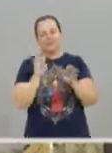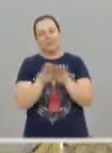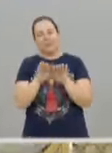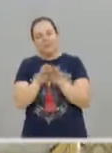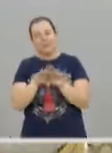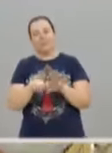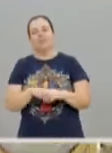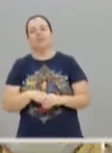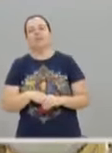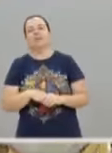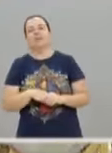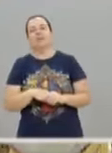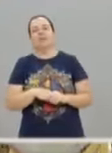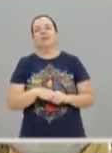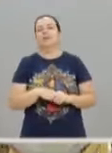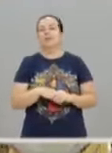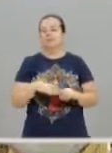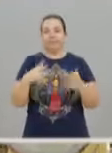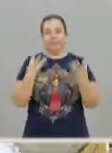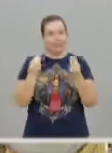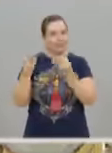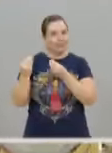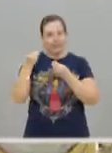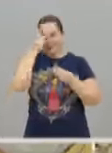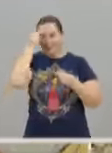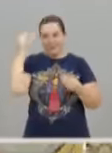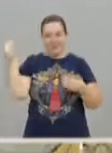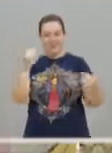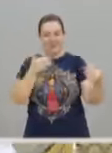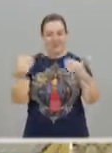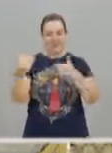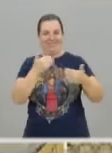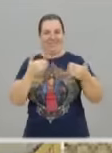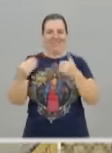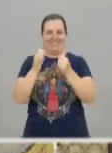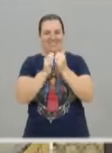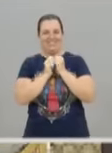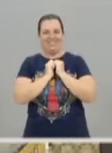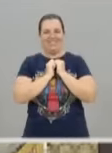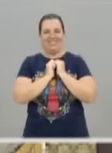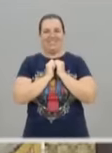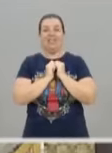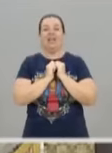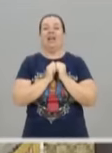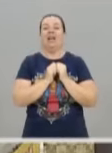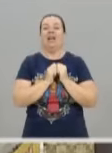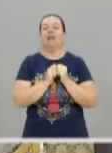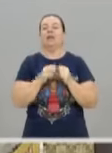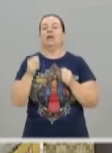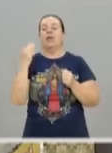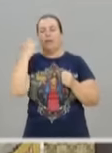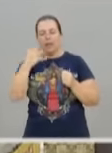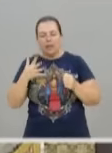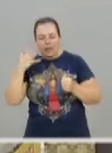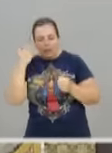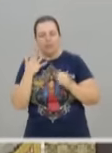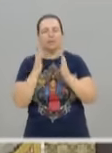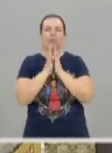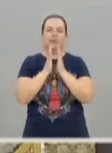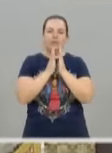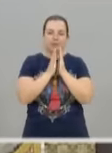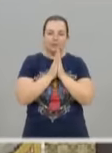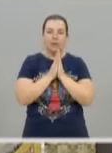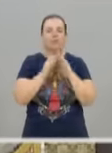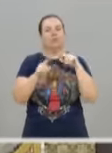sessão esgotou segunda sessão esgotou três sessões num dia só de palestra oração depois